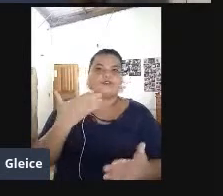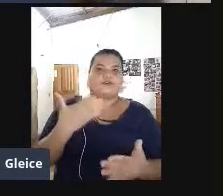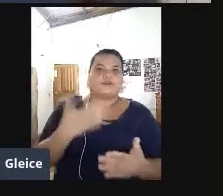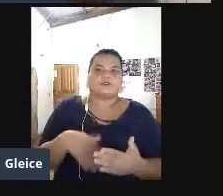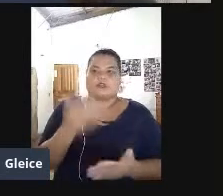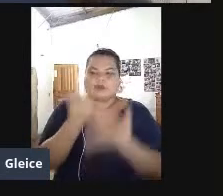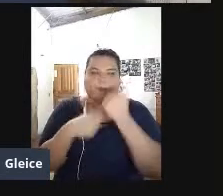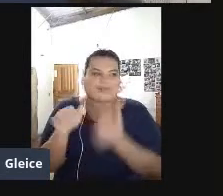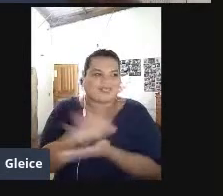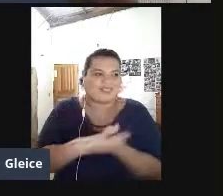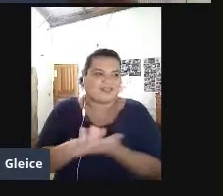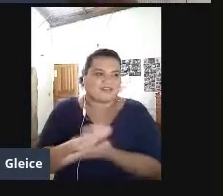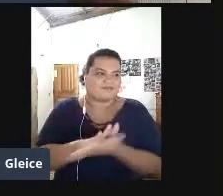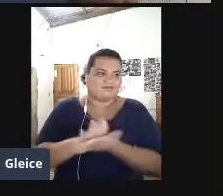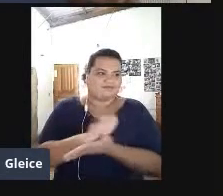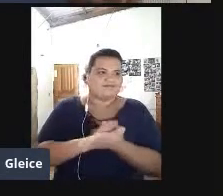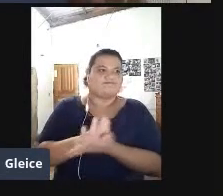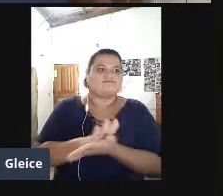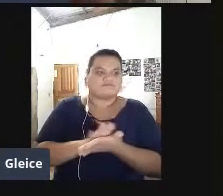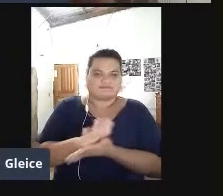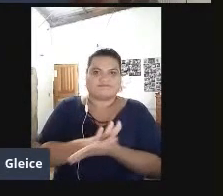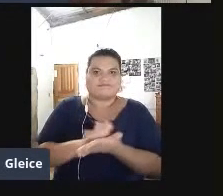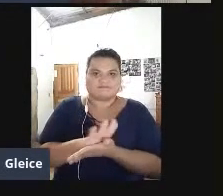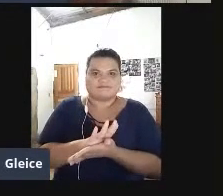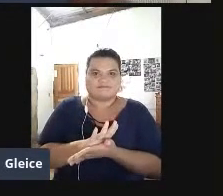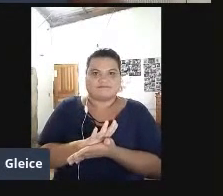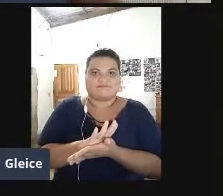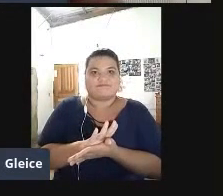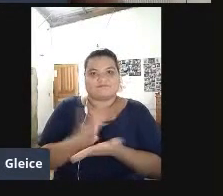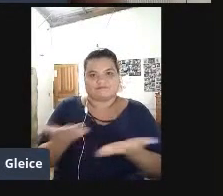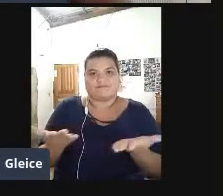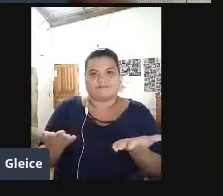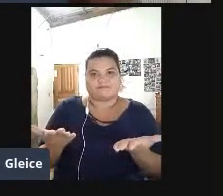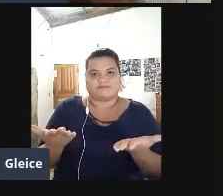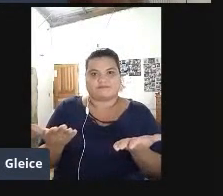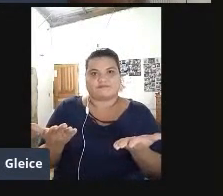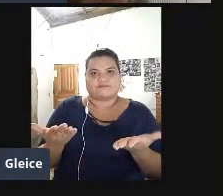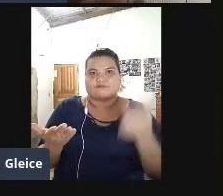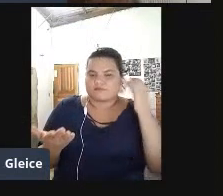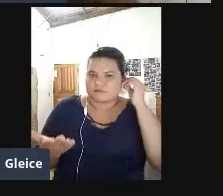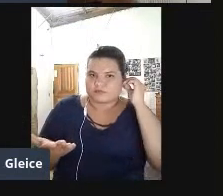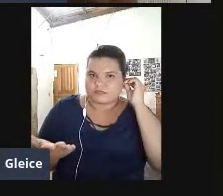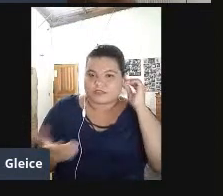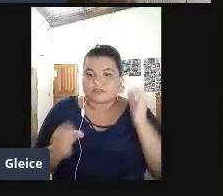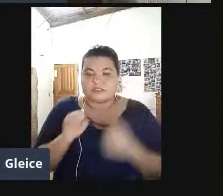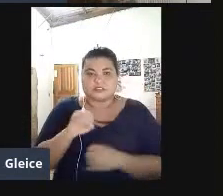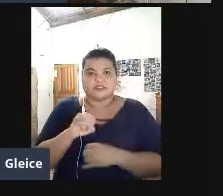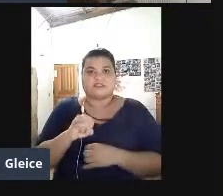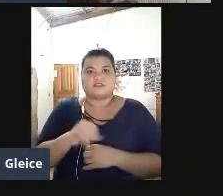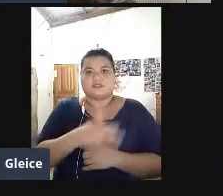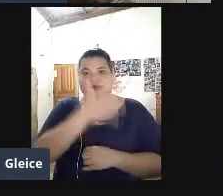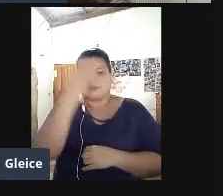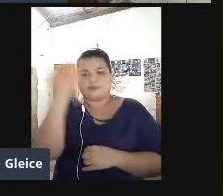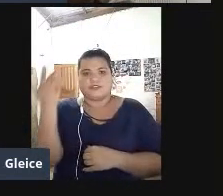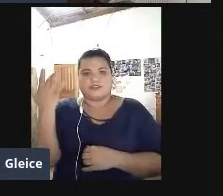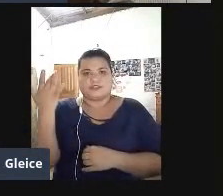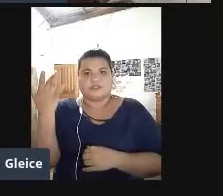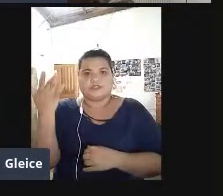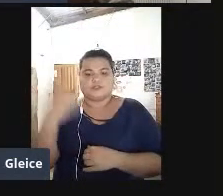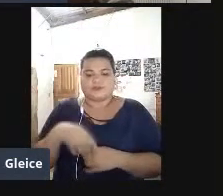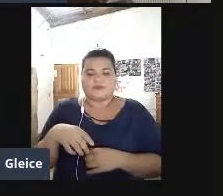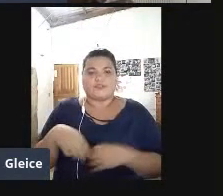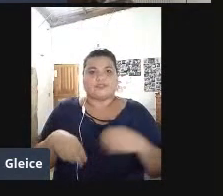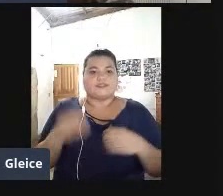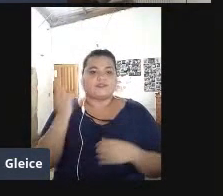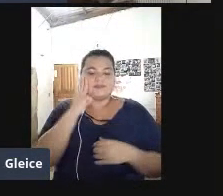sobre nutrição precoce nos dizia que se o paciente recebesse nutrição integral pelo menos até o 3º dia, isso é considerado precoce. Quando a